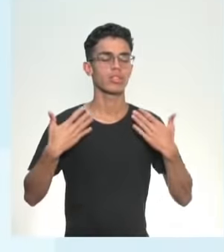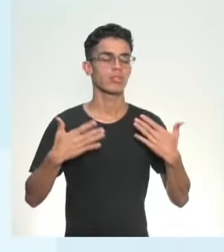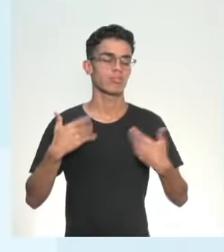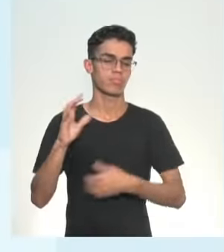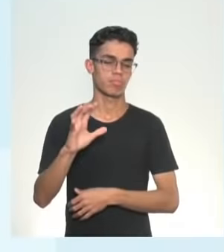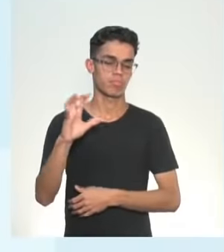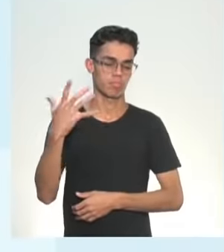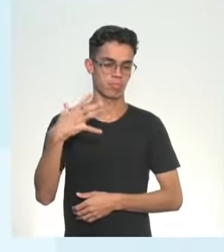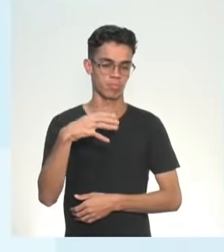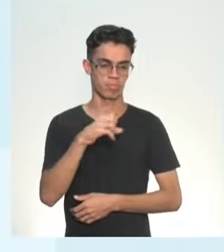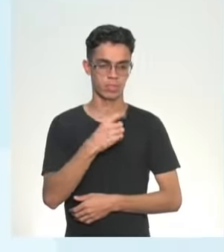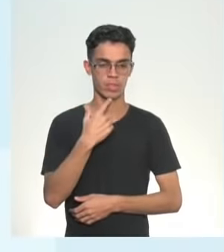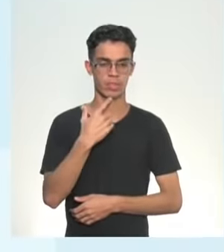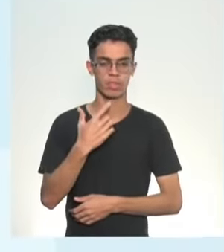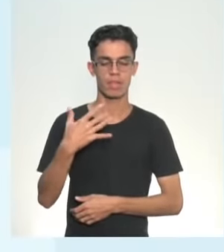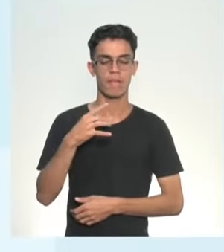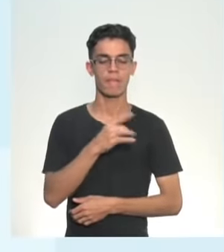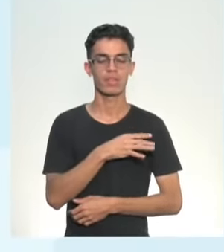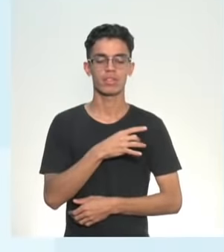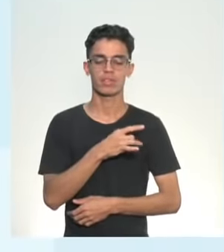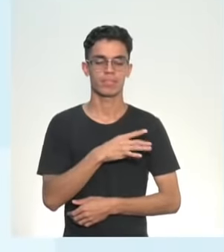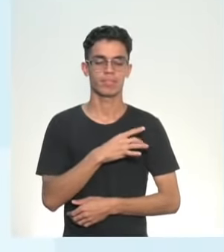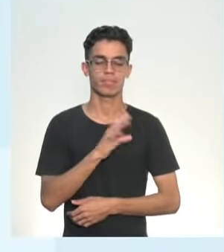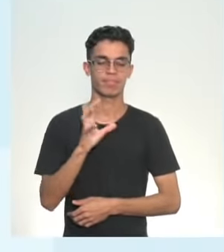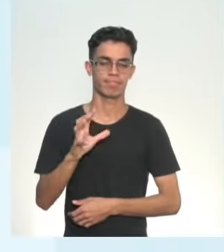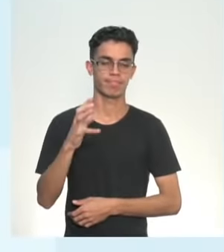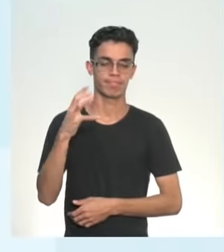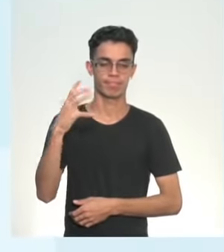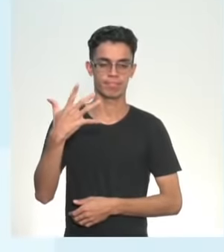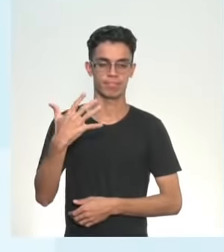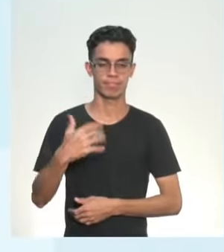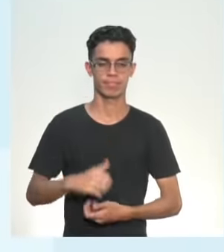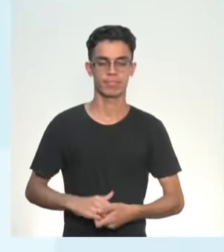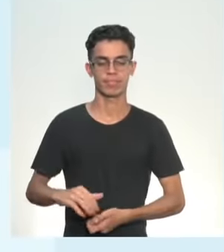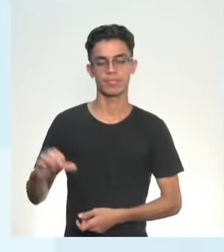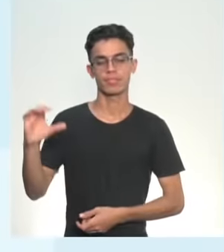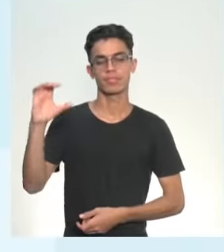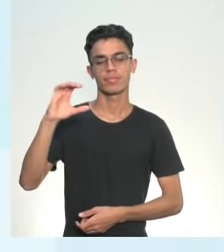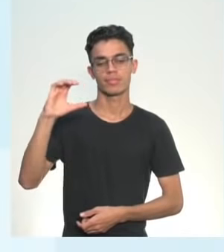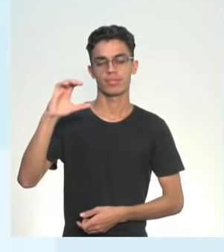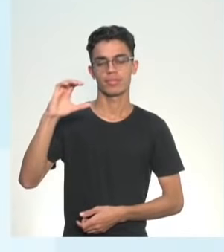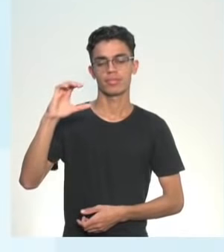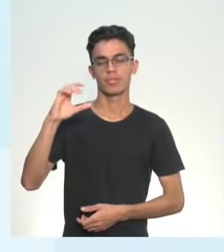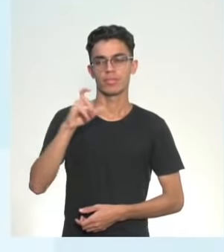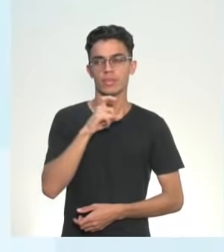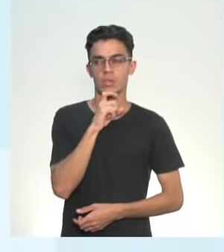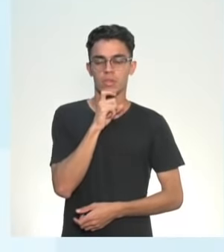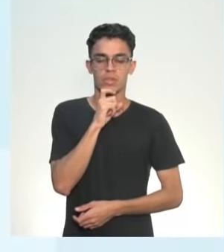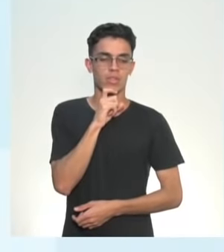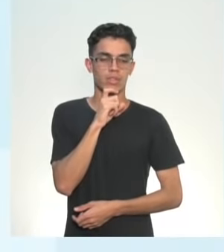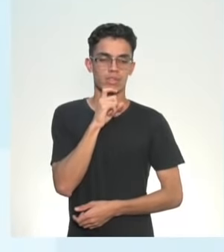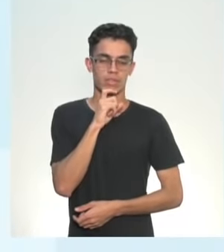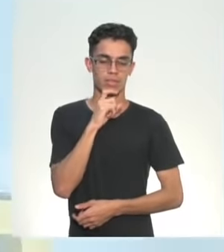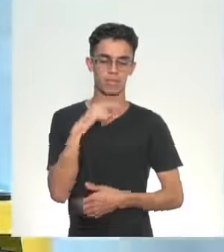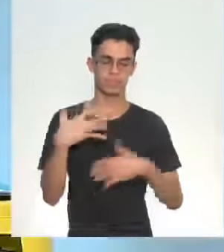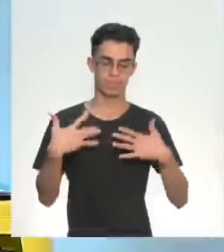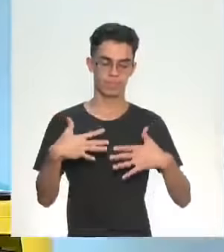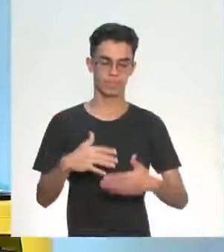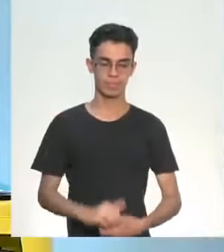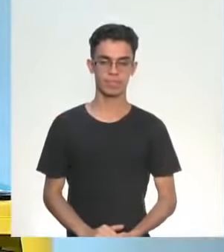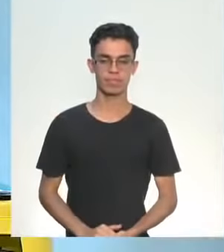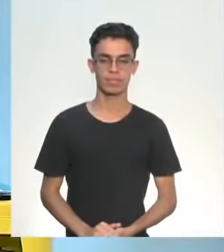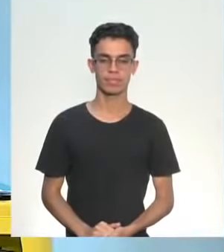Susan Black free Fire medo repentino extremo é next thing Could you repeat and extend Extreme da